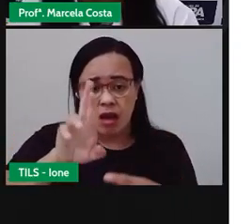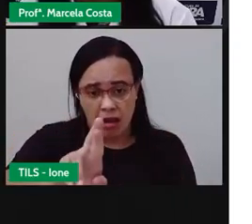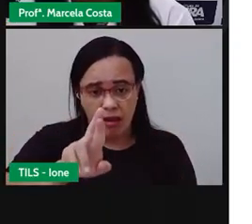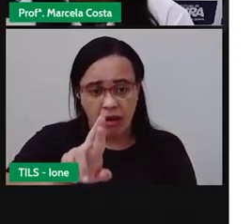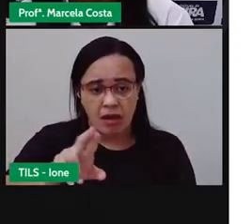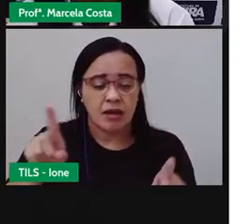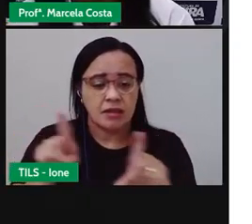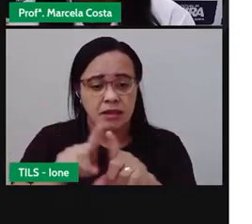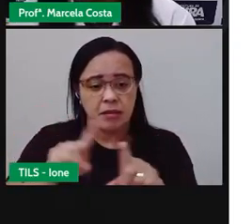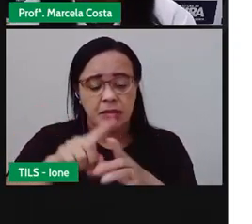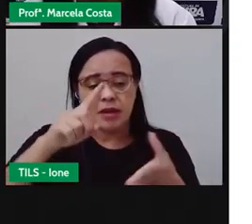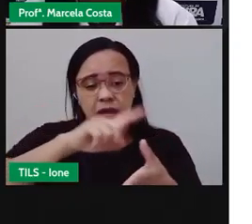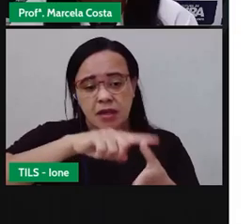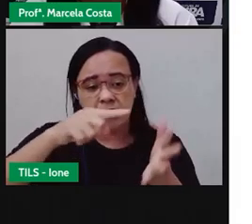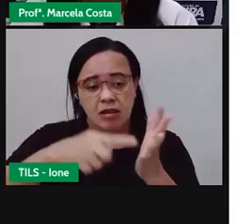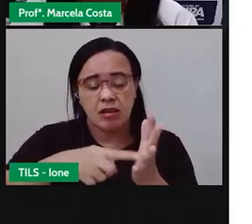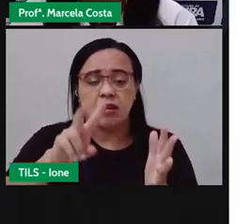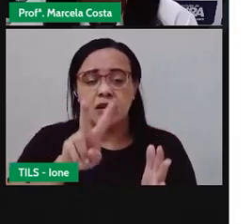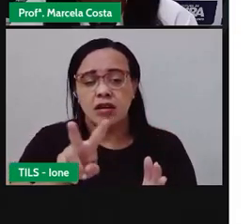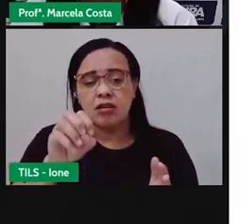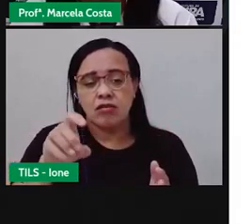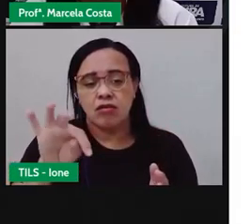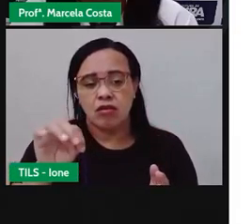e uma vogal, formando aí